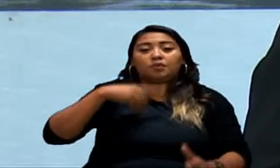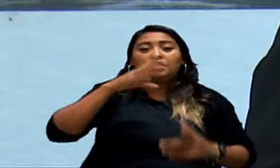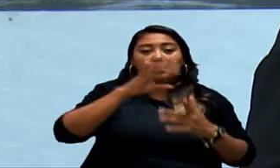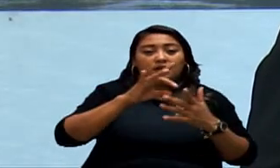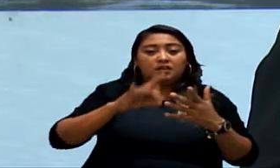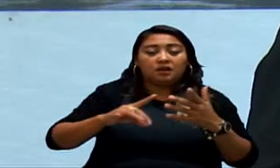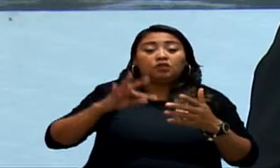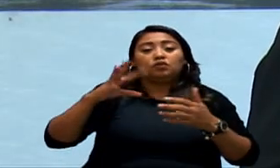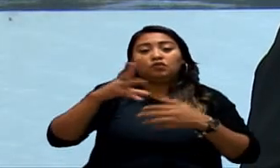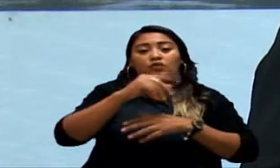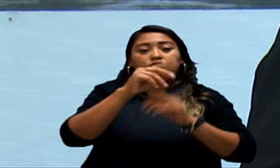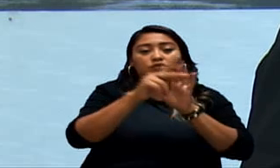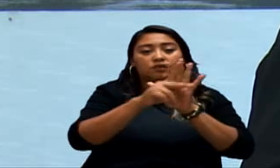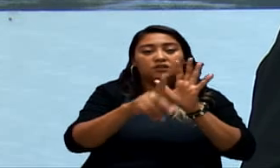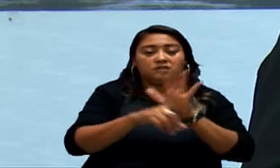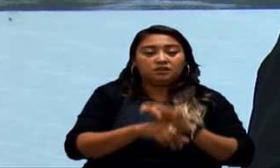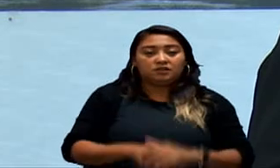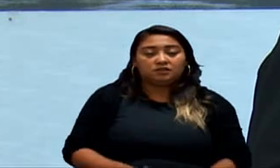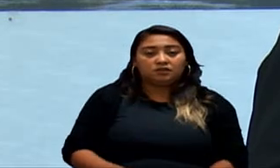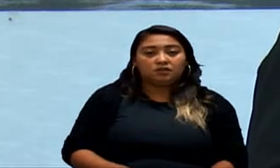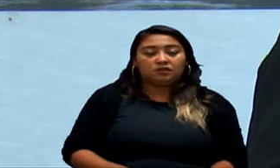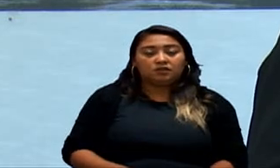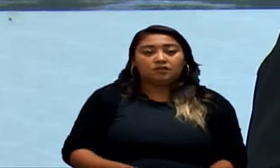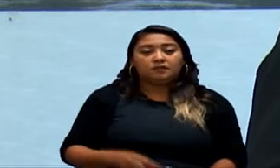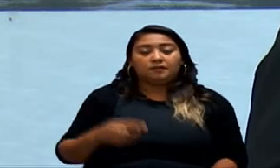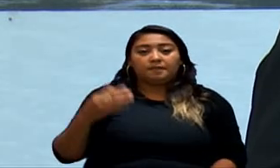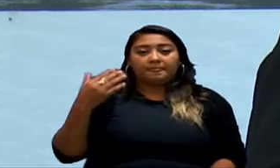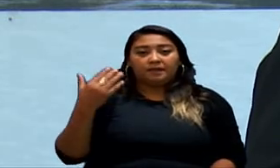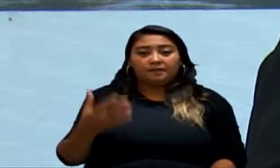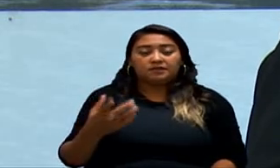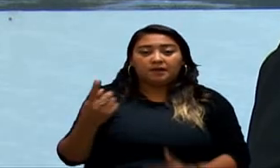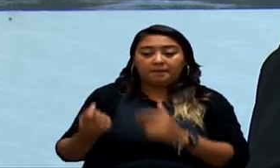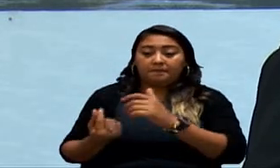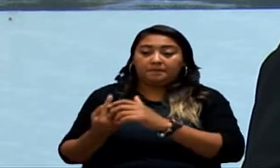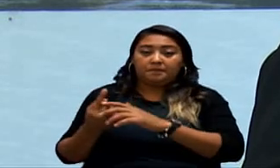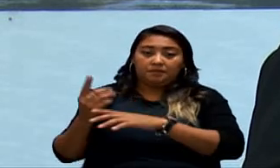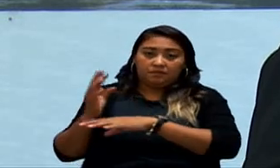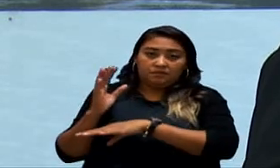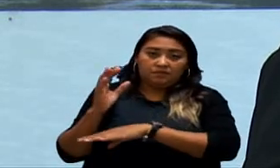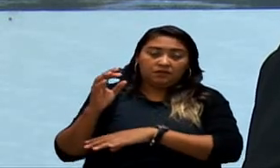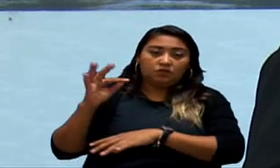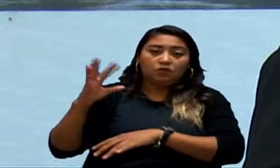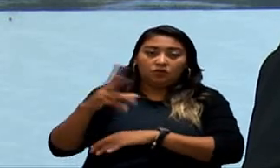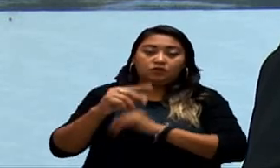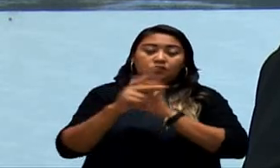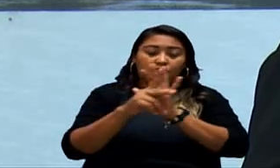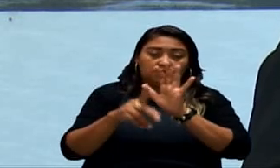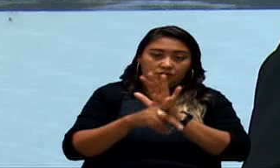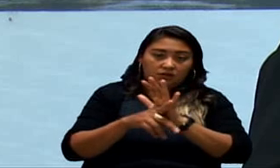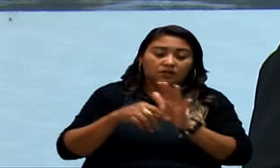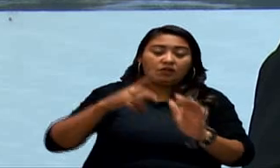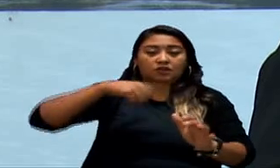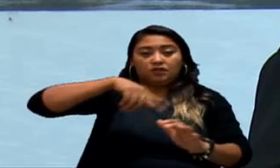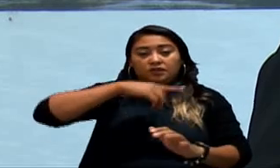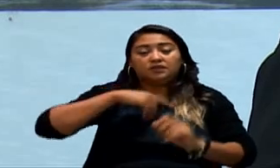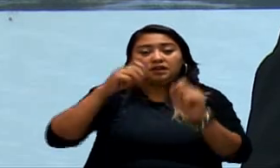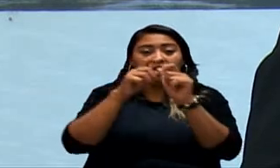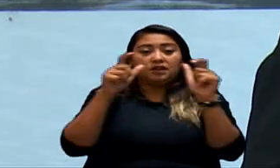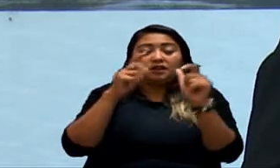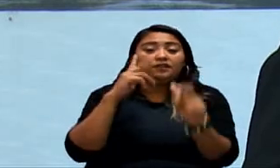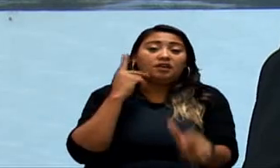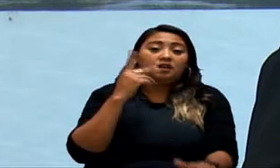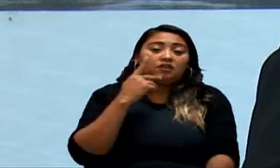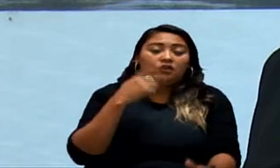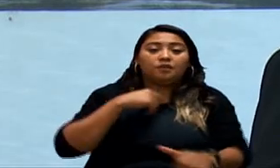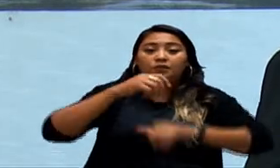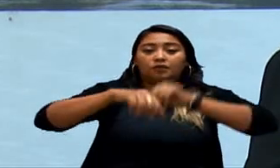os projetos... Só o Abit, não sairia se não plantasse. Todos os projetos que passaram por nós, eu alertava os vereadores, gente, não é